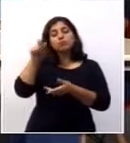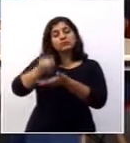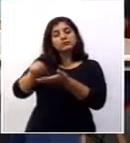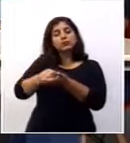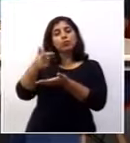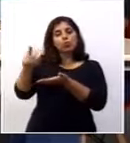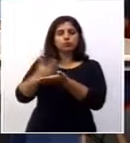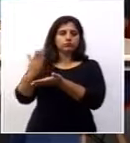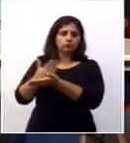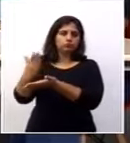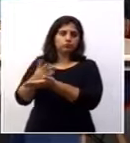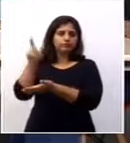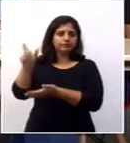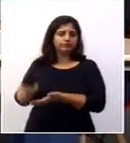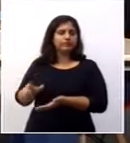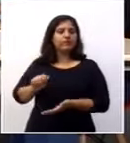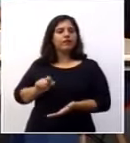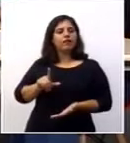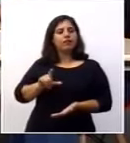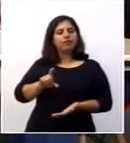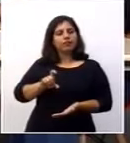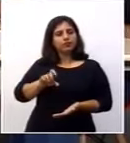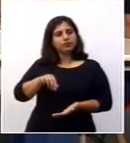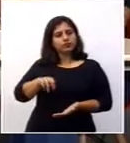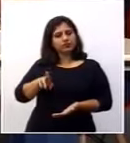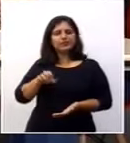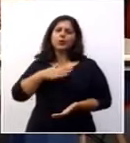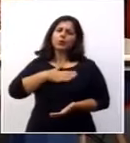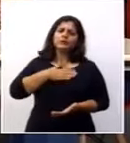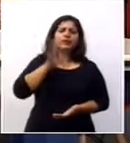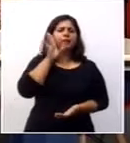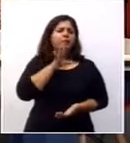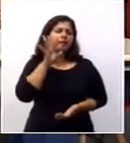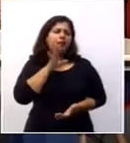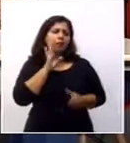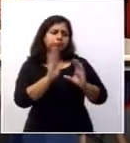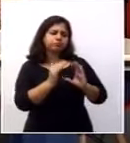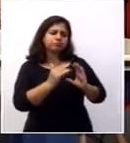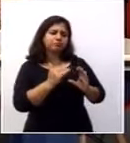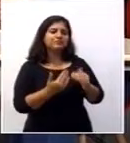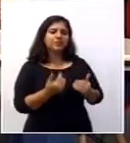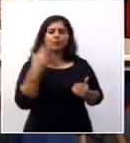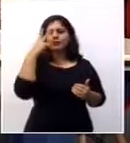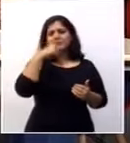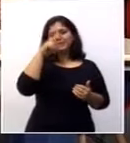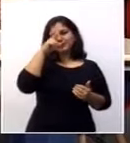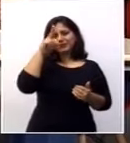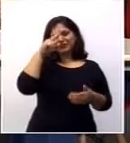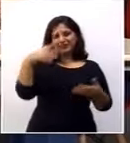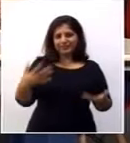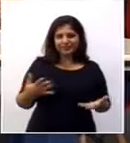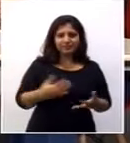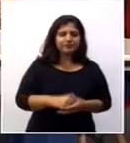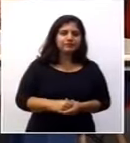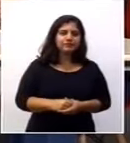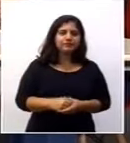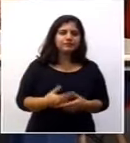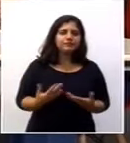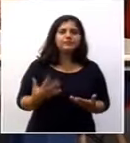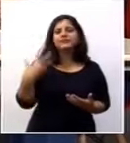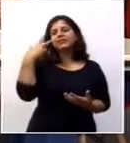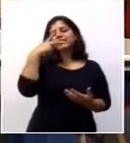do Alexandre Camilo. Tem aqui um monte de gostei, legal, que história bonita,